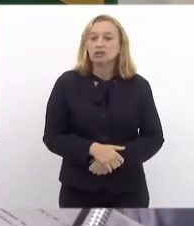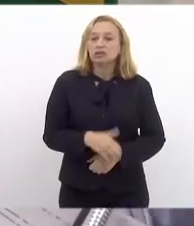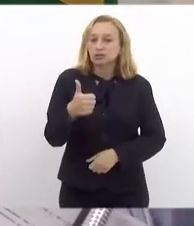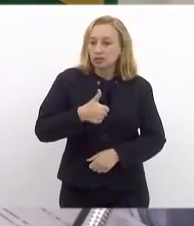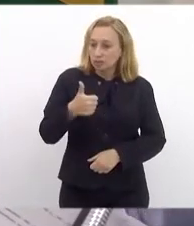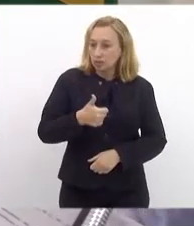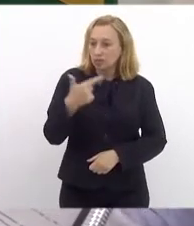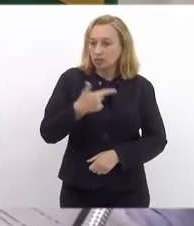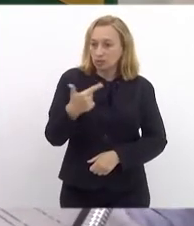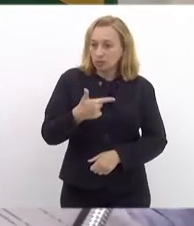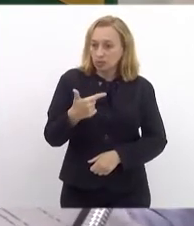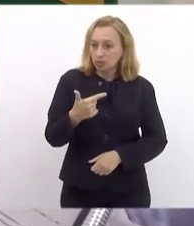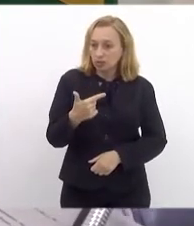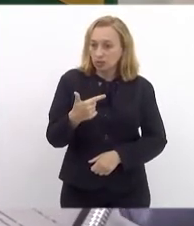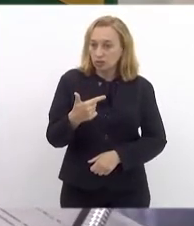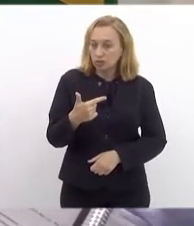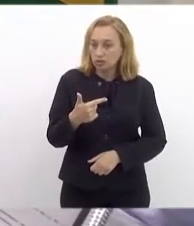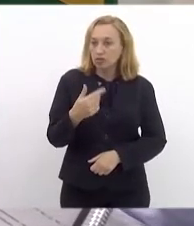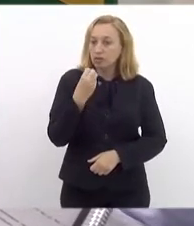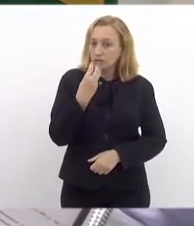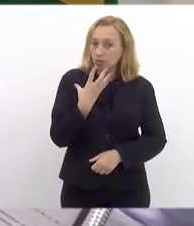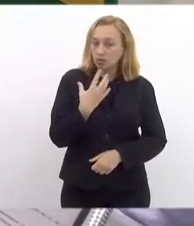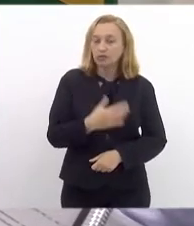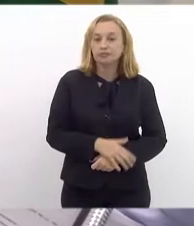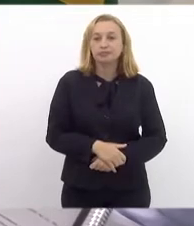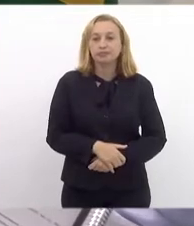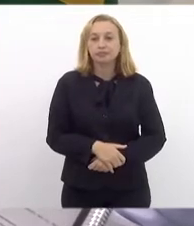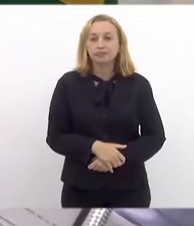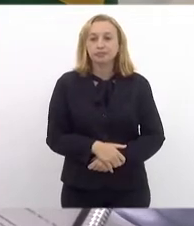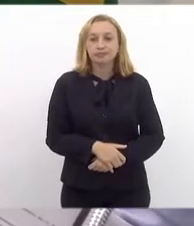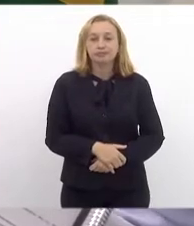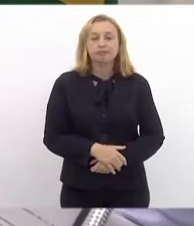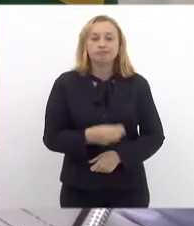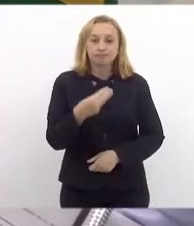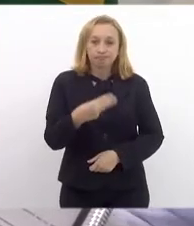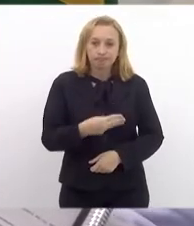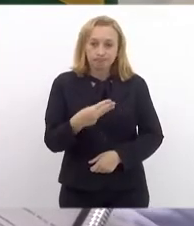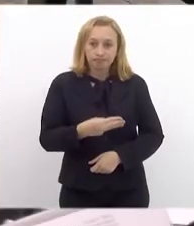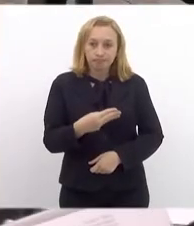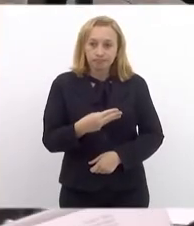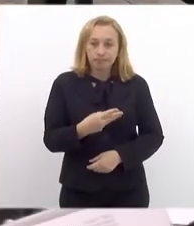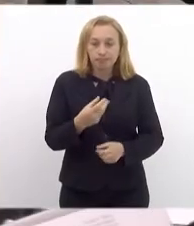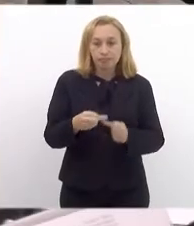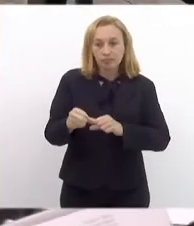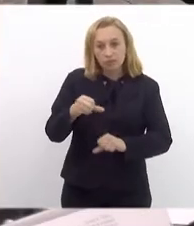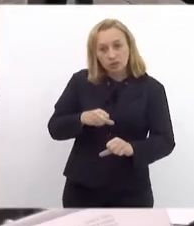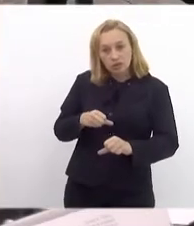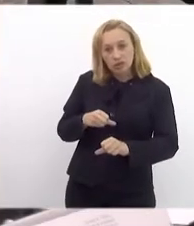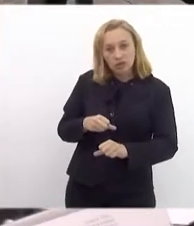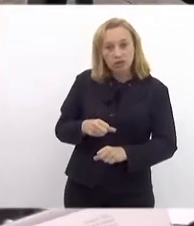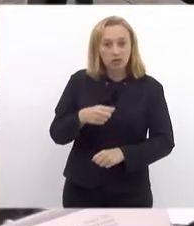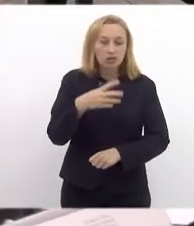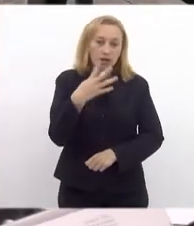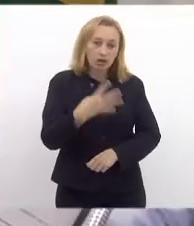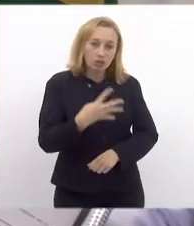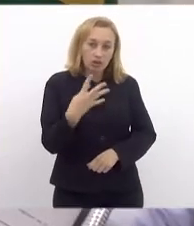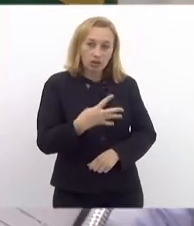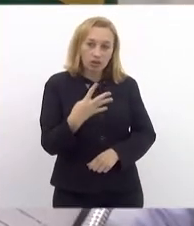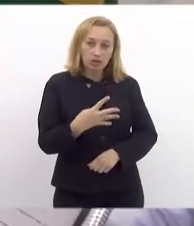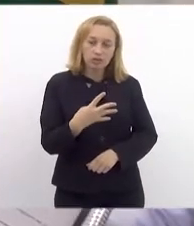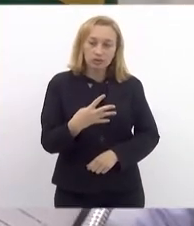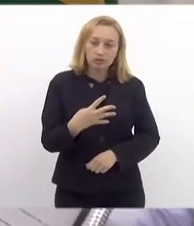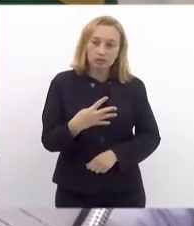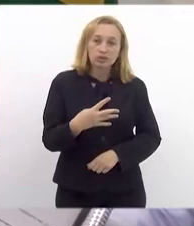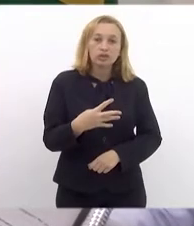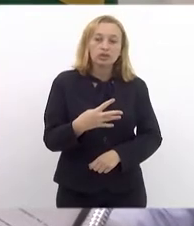1 e a2 seria favorável a três seria contrária e a emenda quatro que é